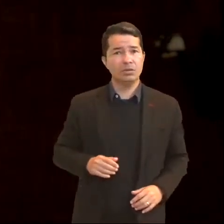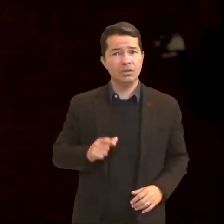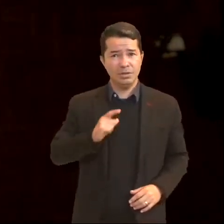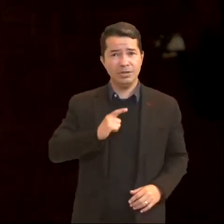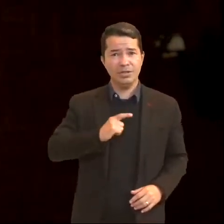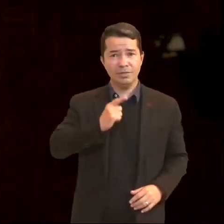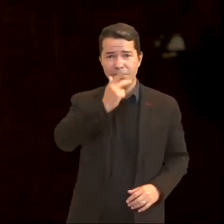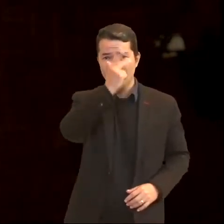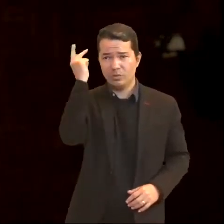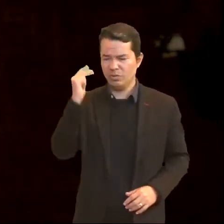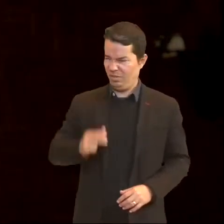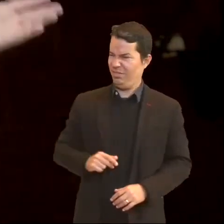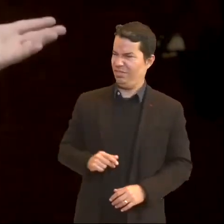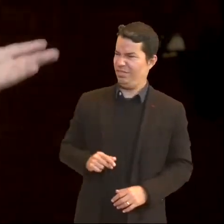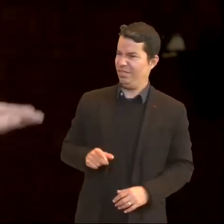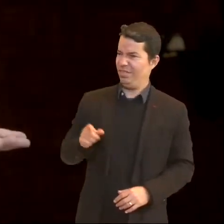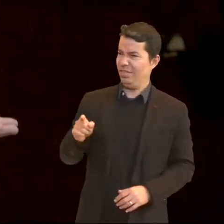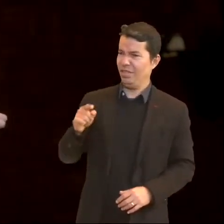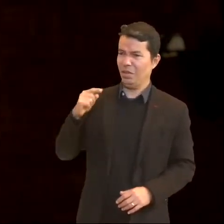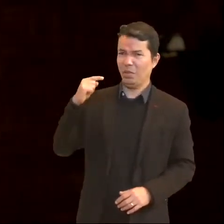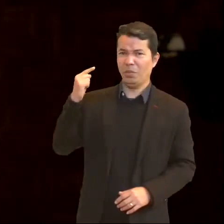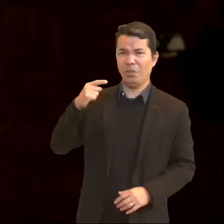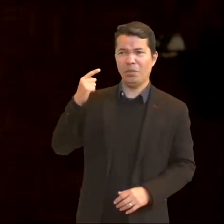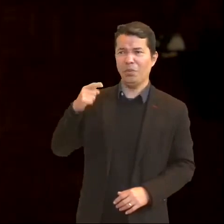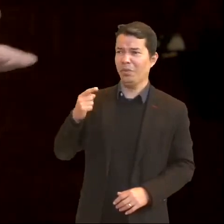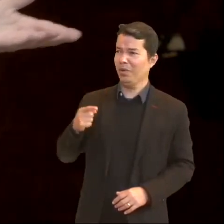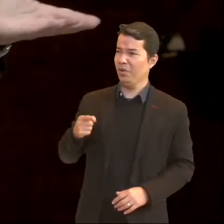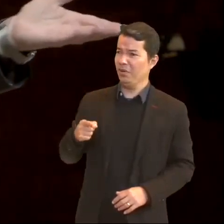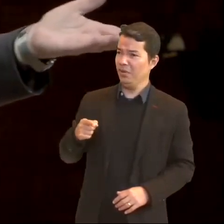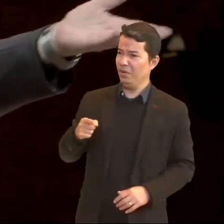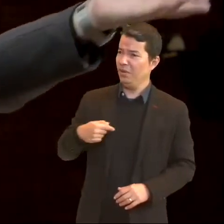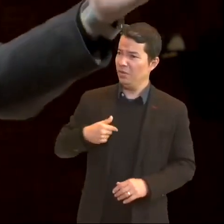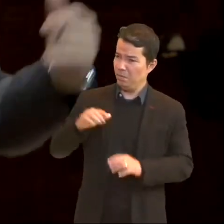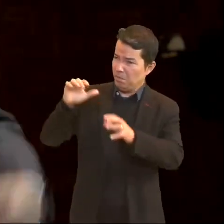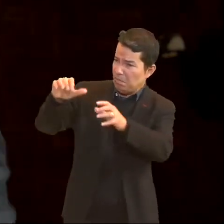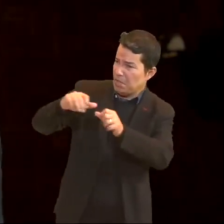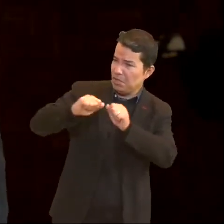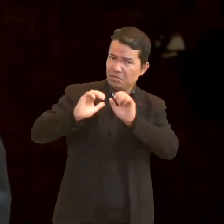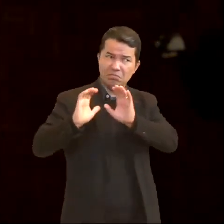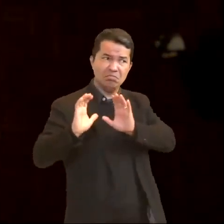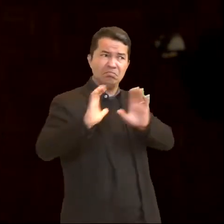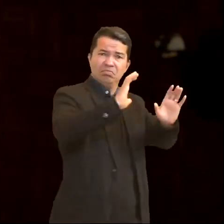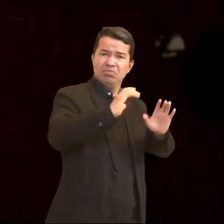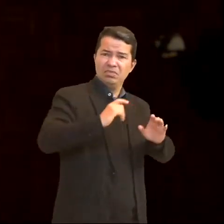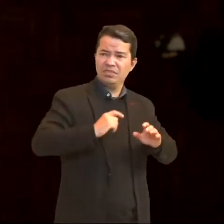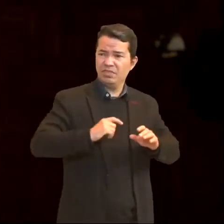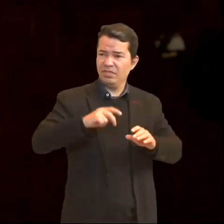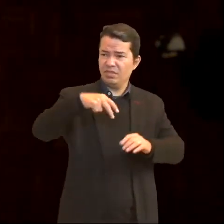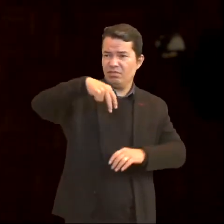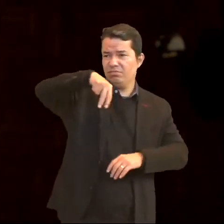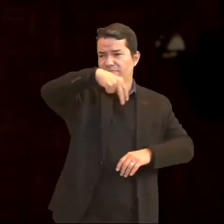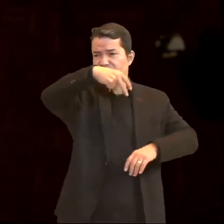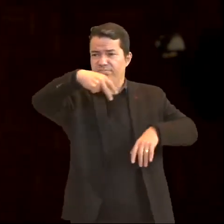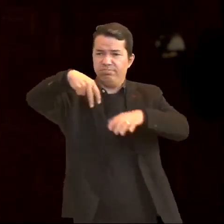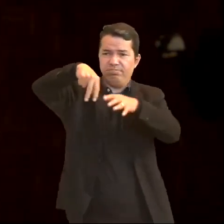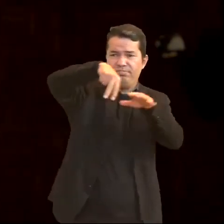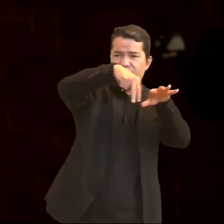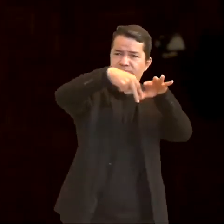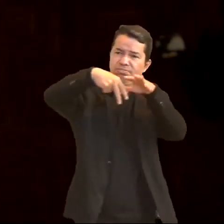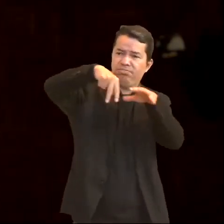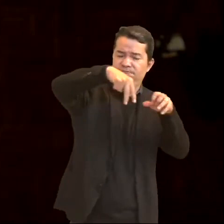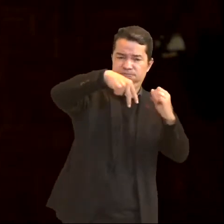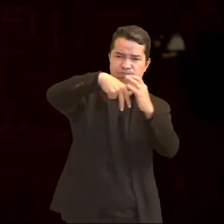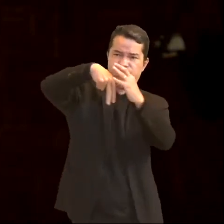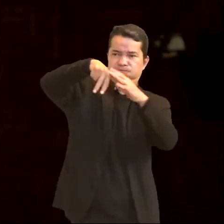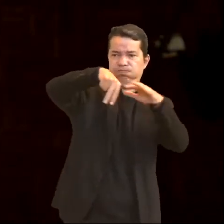louco mesmo, é doido. Você acha que você vai sobreviver nessas ondas que tem aí? Não tem jeito, vamos